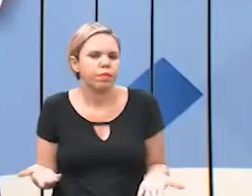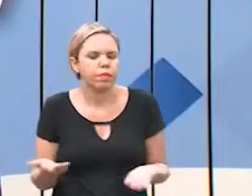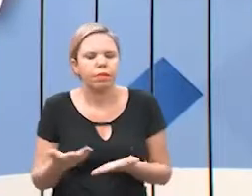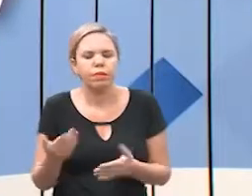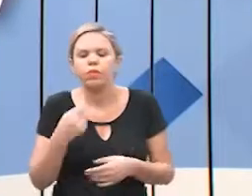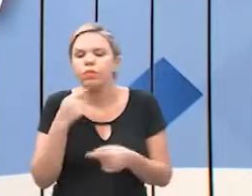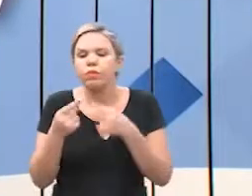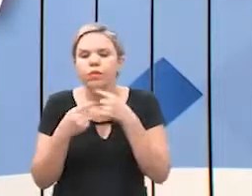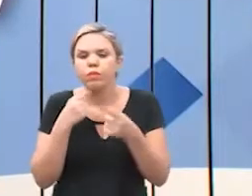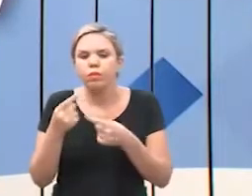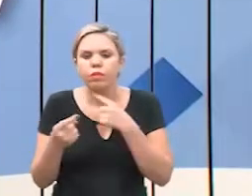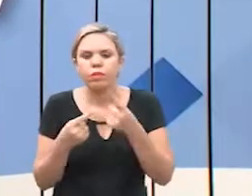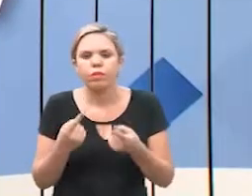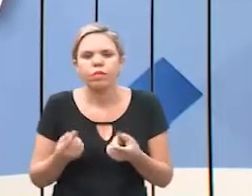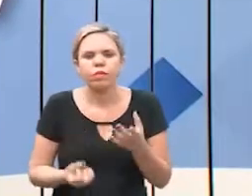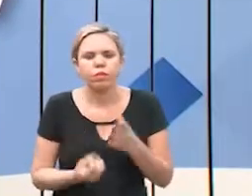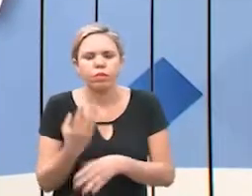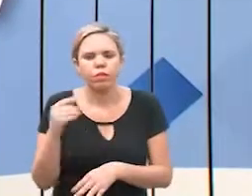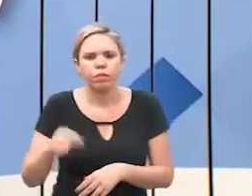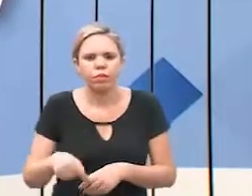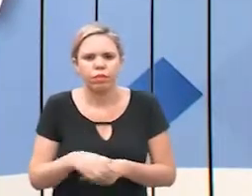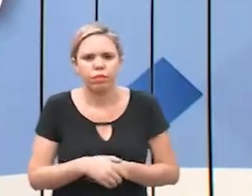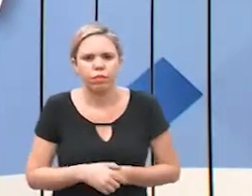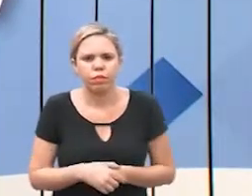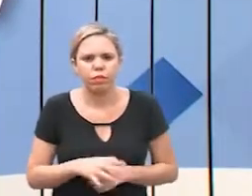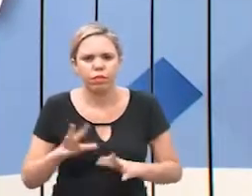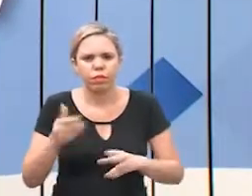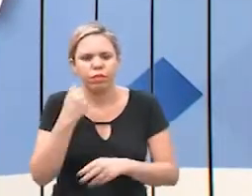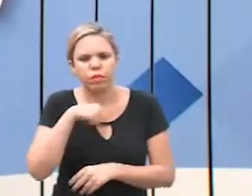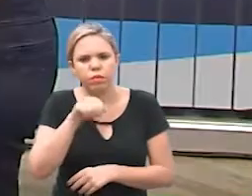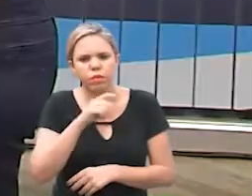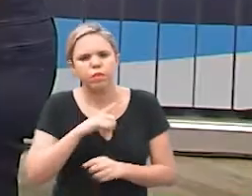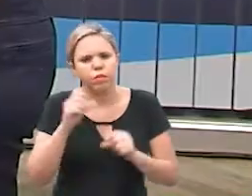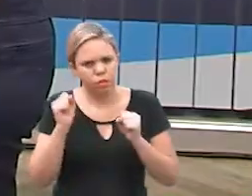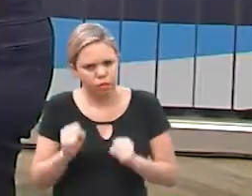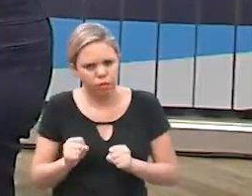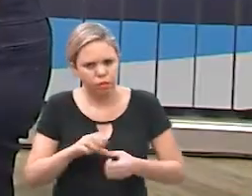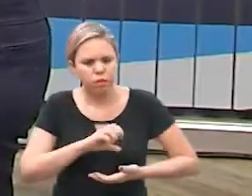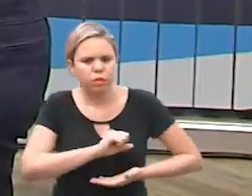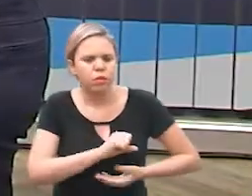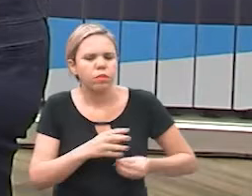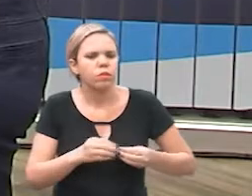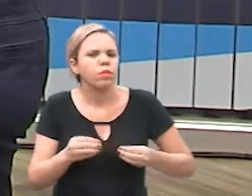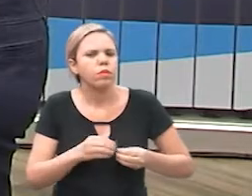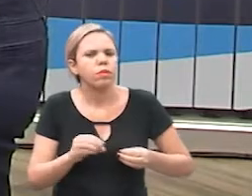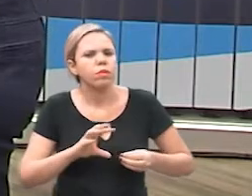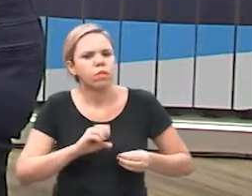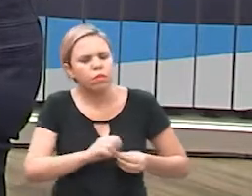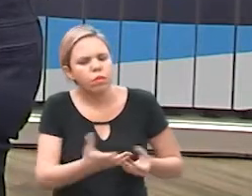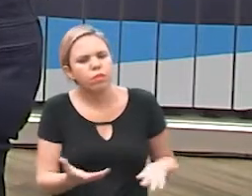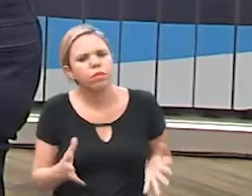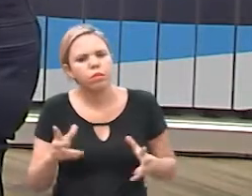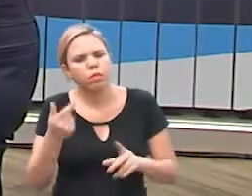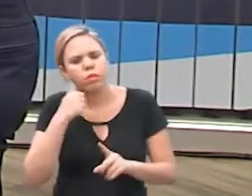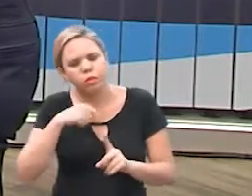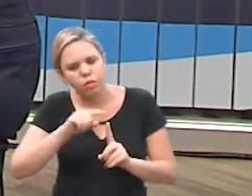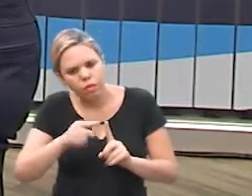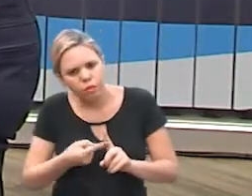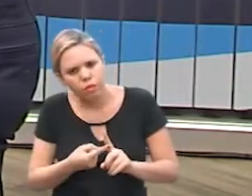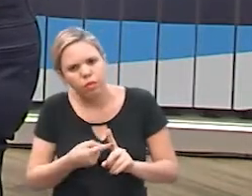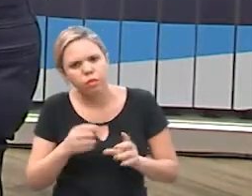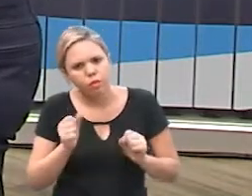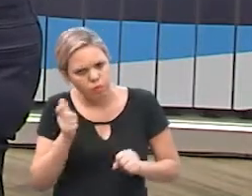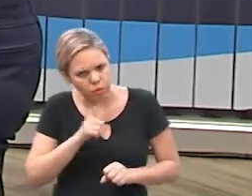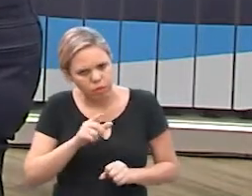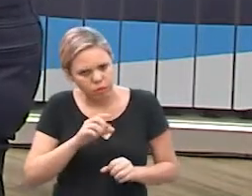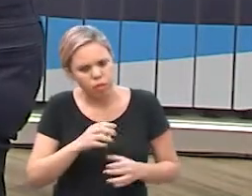Agora, uma dúvida que me surgiu aqui. Toda mulher pode amamentar, né? Toda a mulher que, né, ficou grávida pode